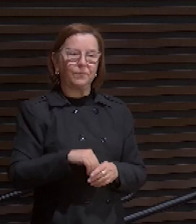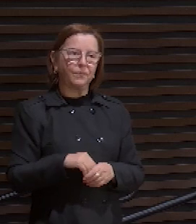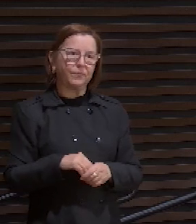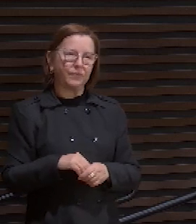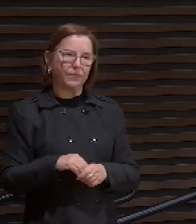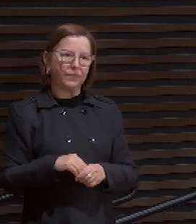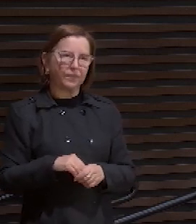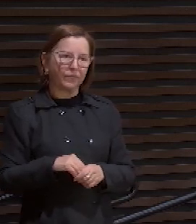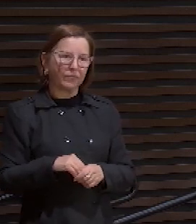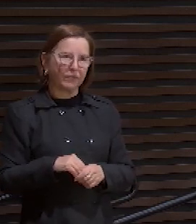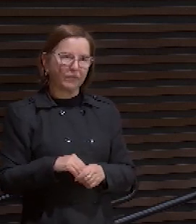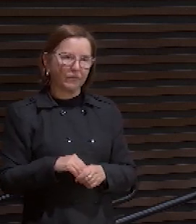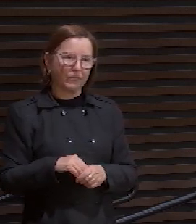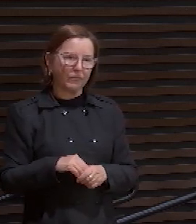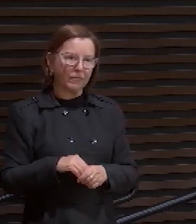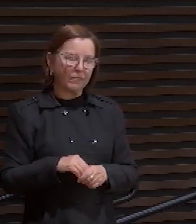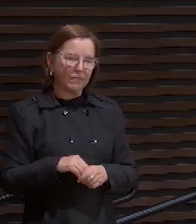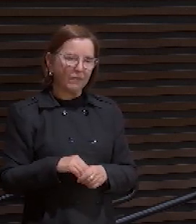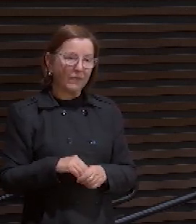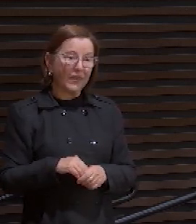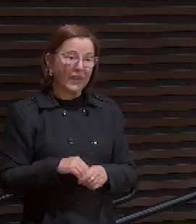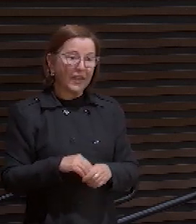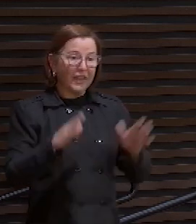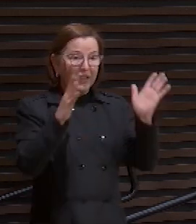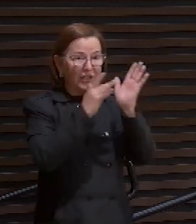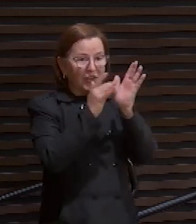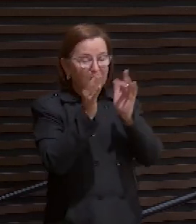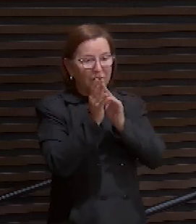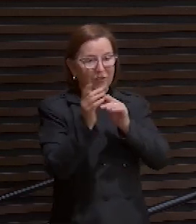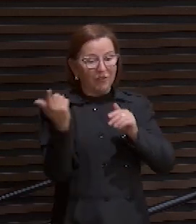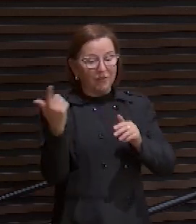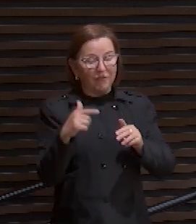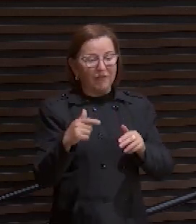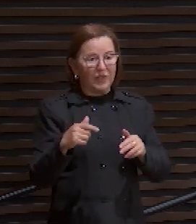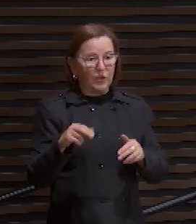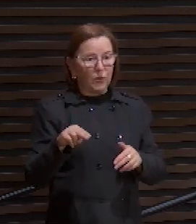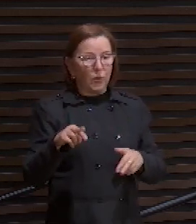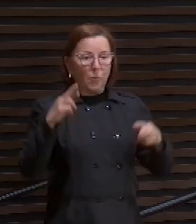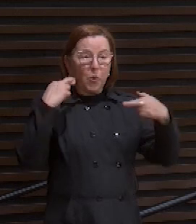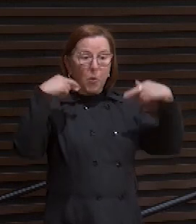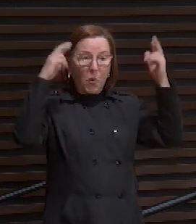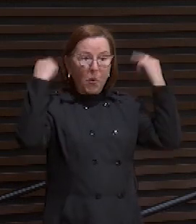Quando ele está como o Cordeiro de Deus que tira o pecado do mundo.